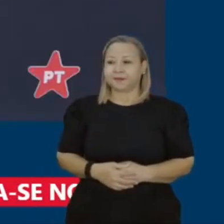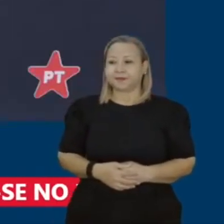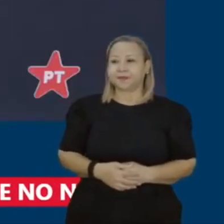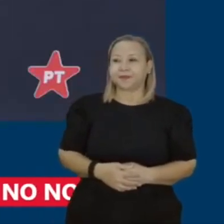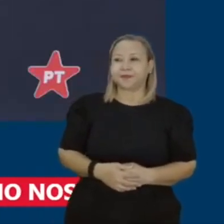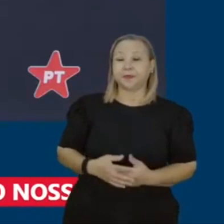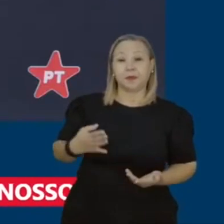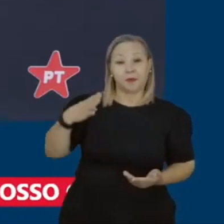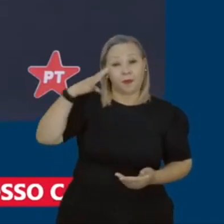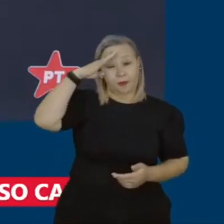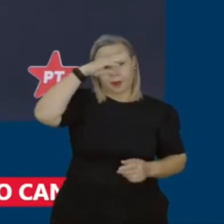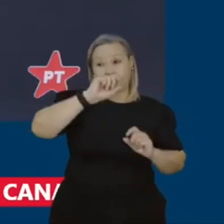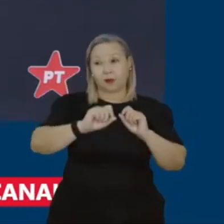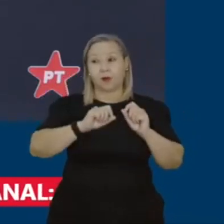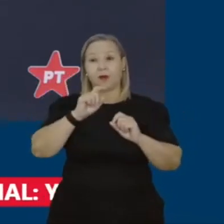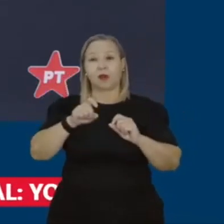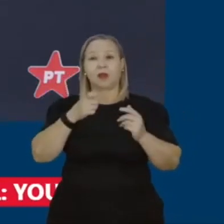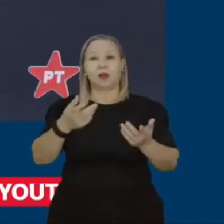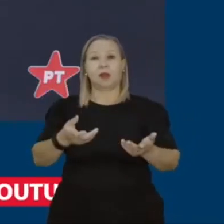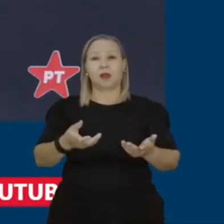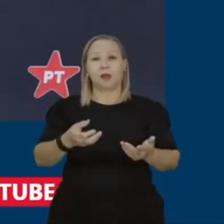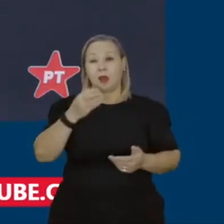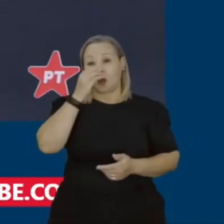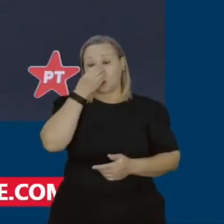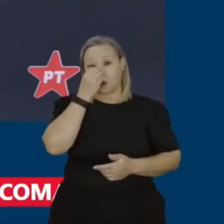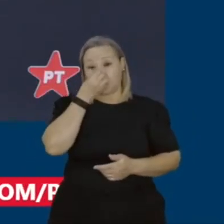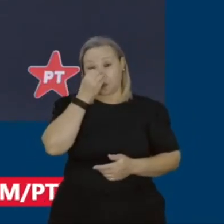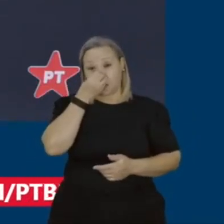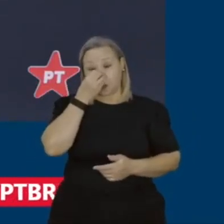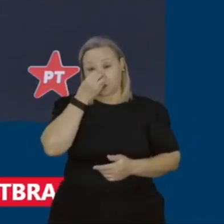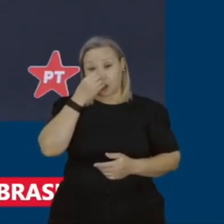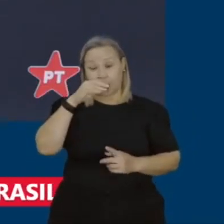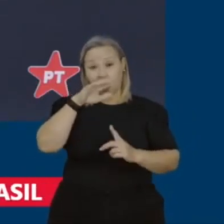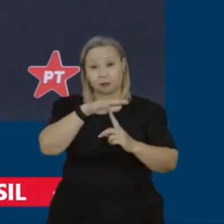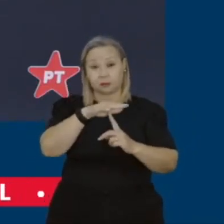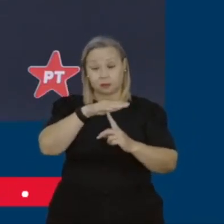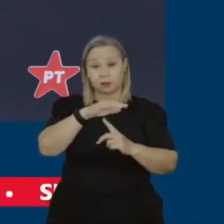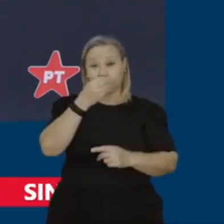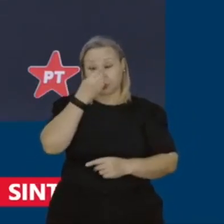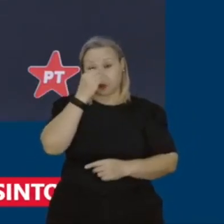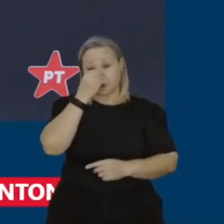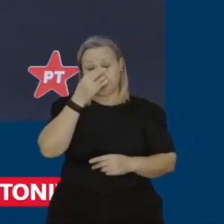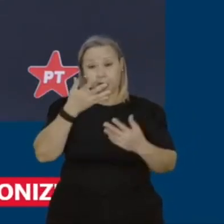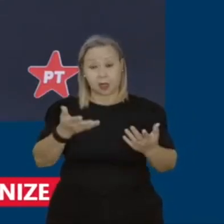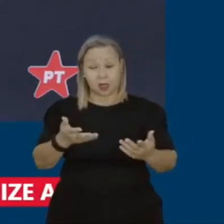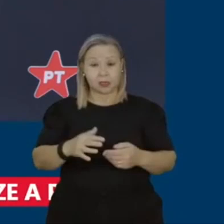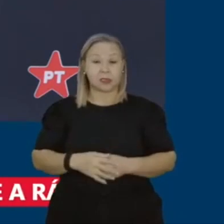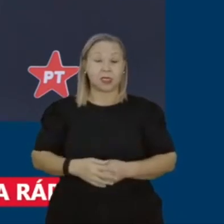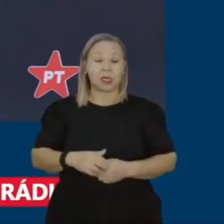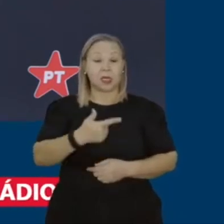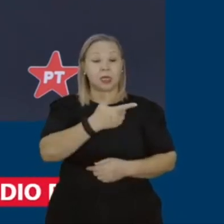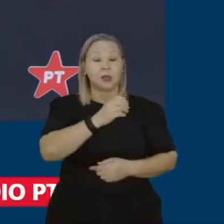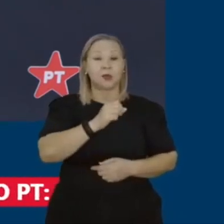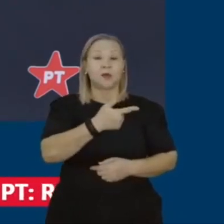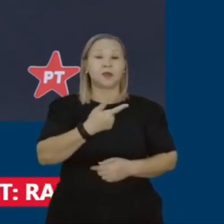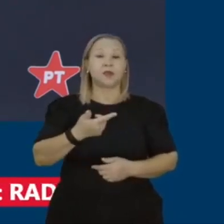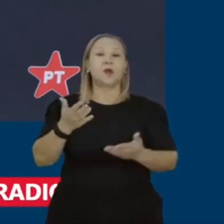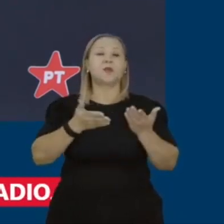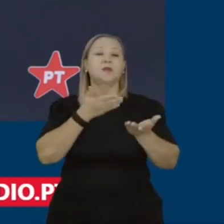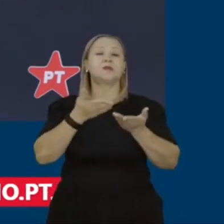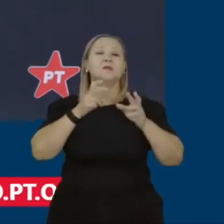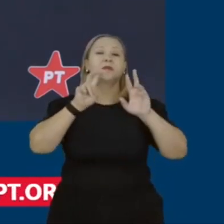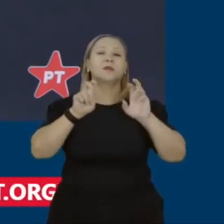O Bolsonaro, ele é um animador, né, de picadeiro, hoje você repetiu isso também aqui, e que em 2022 não se trata só